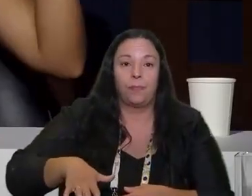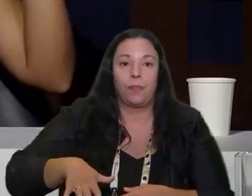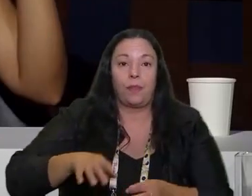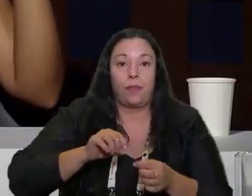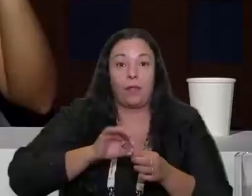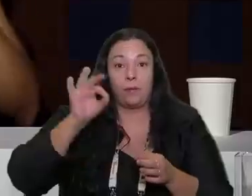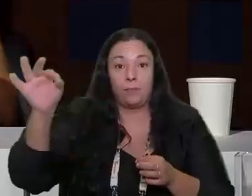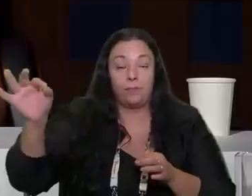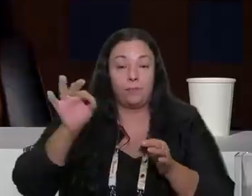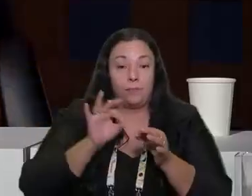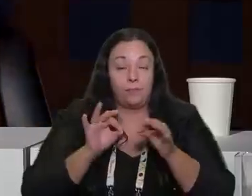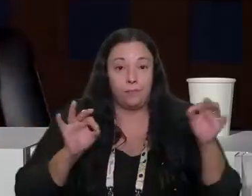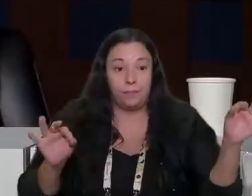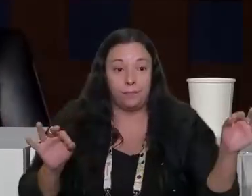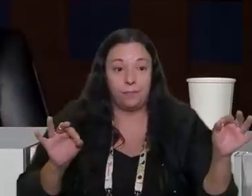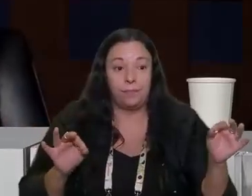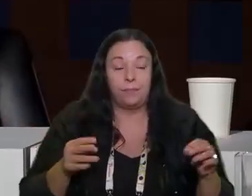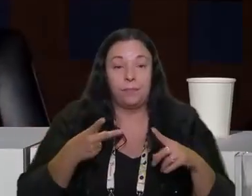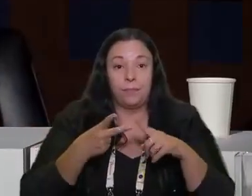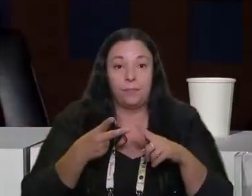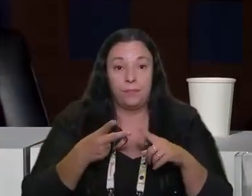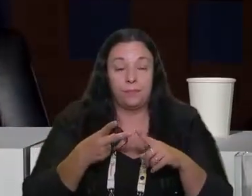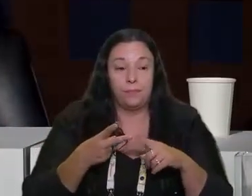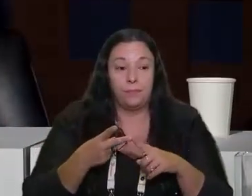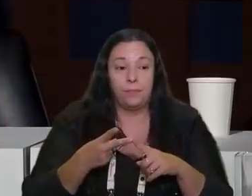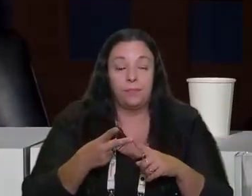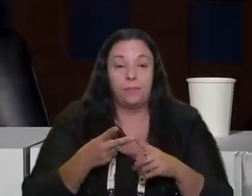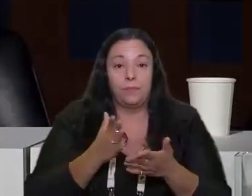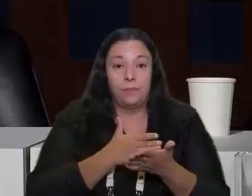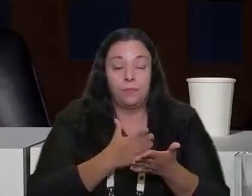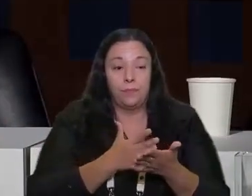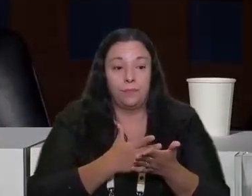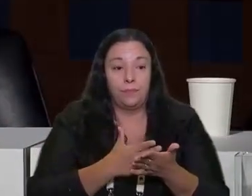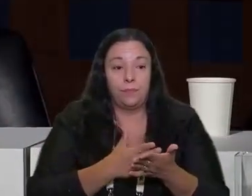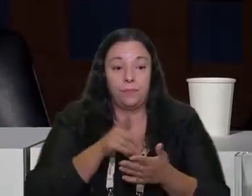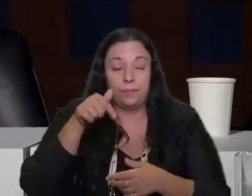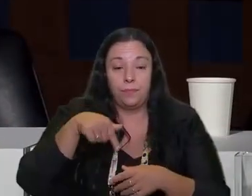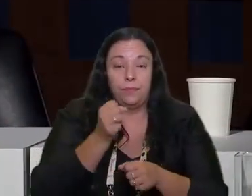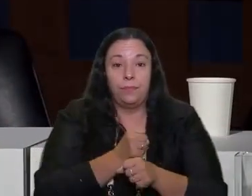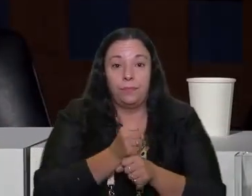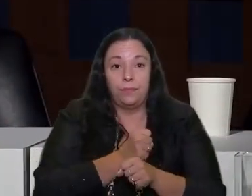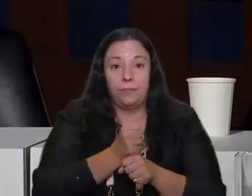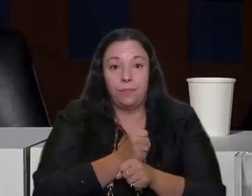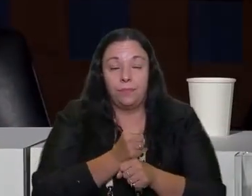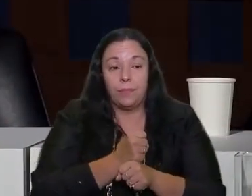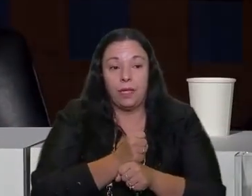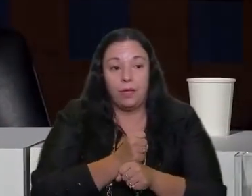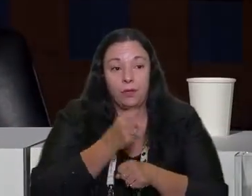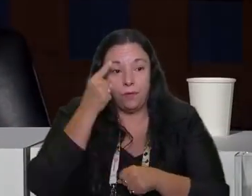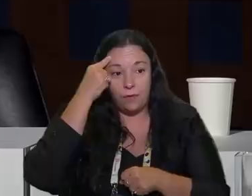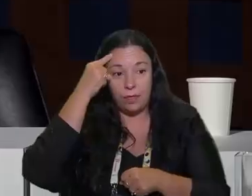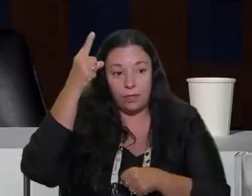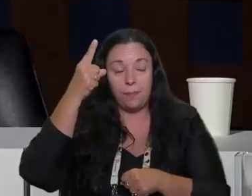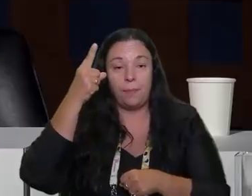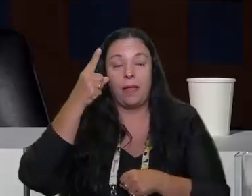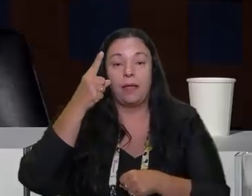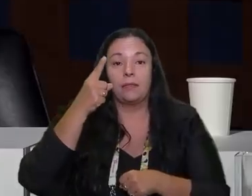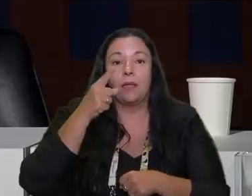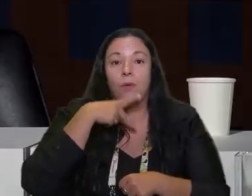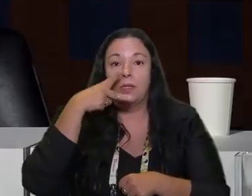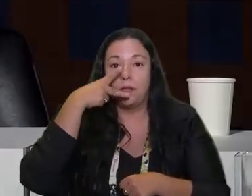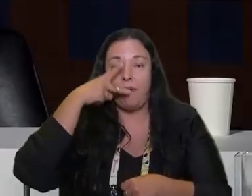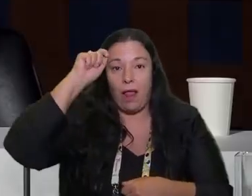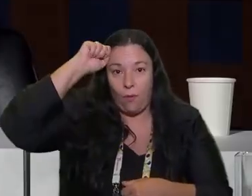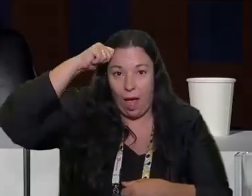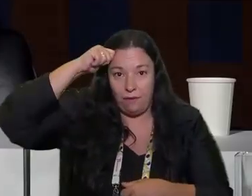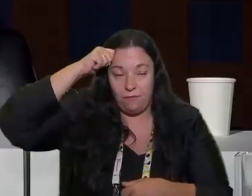e agora vim para outra. Esse daqui, que é o meu lançamento deste ano, é o que você pensa quando falo África, ele é fruto